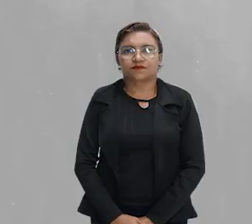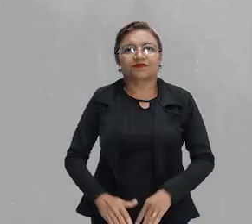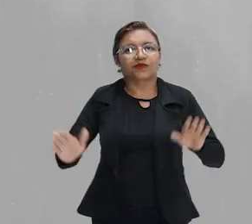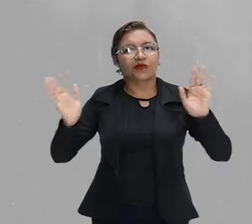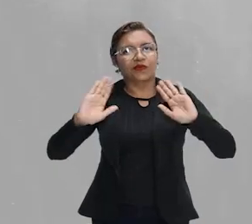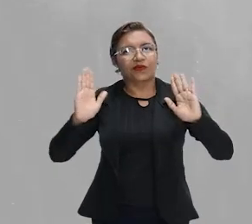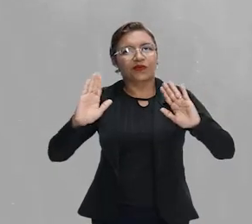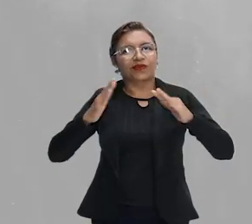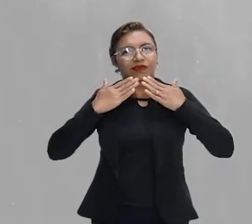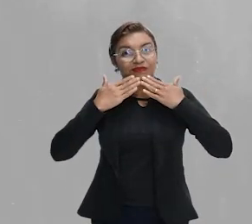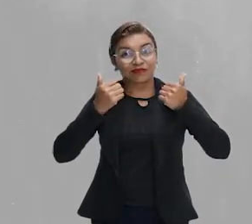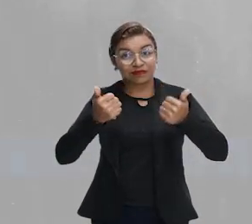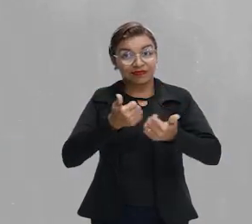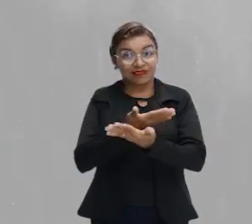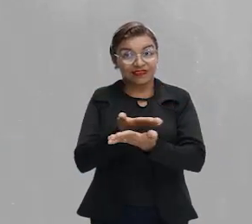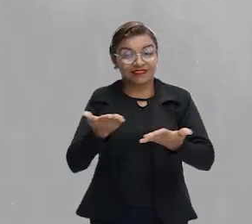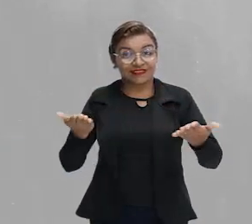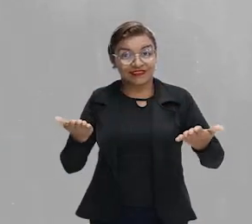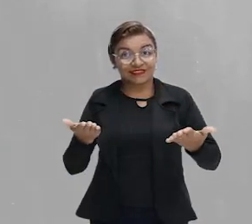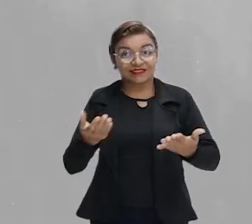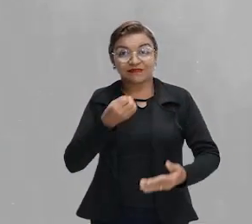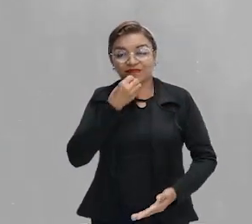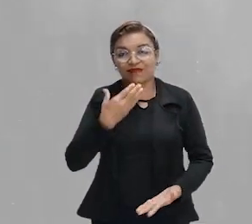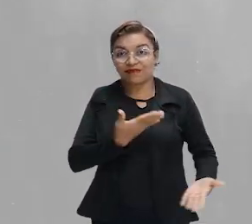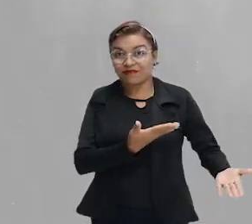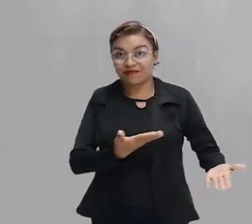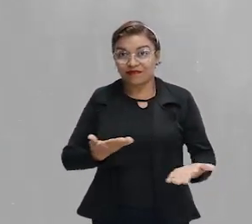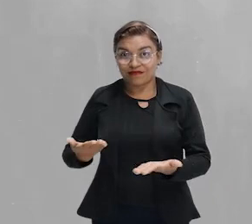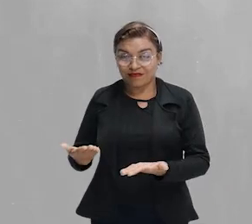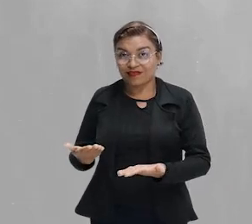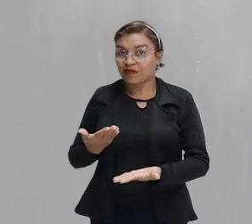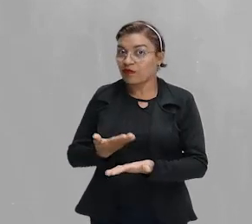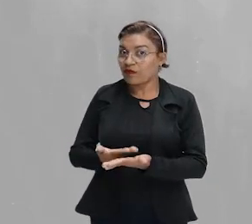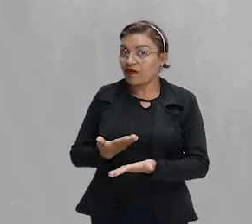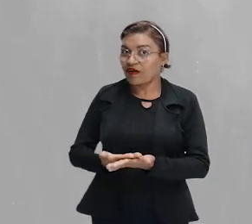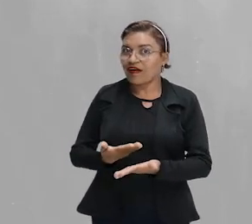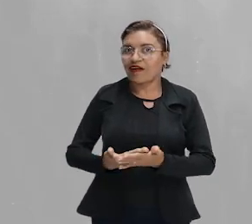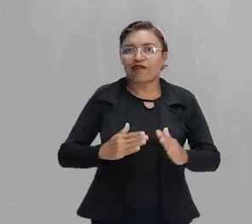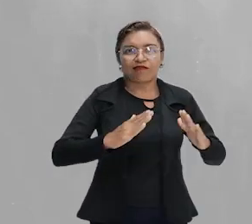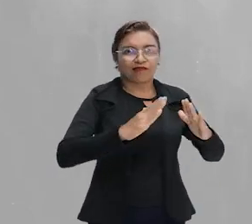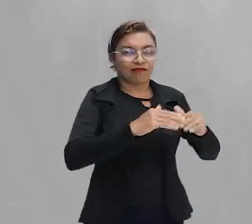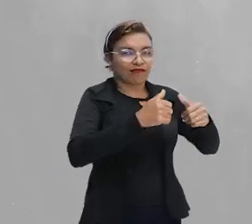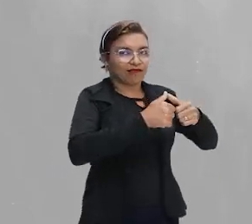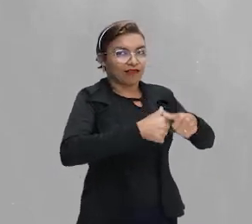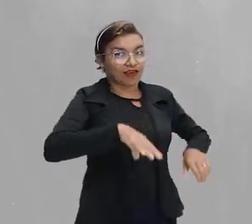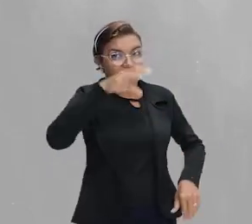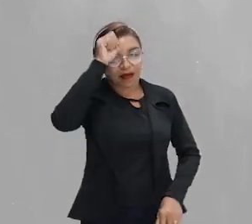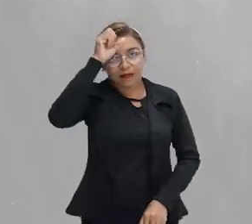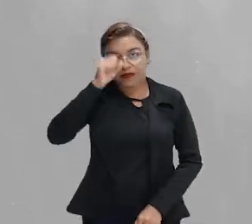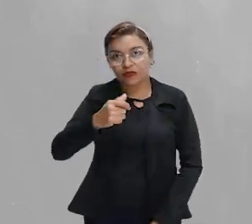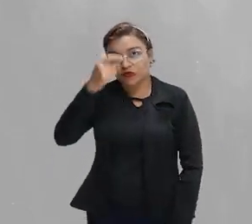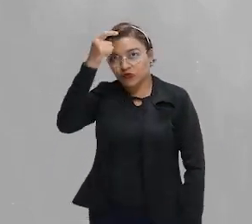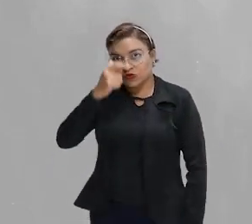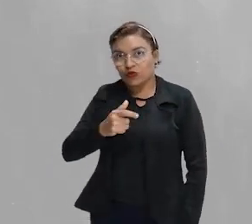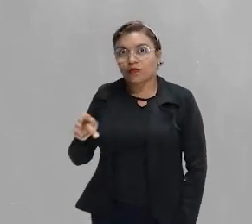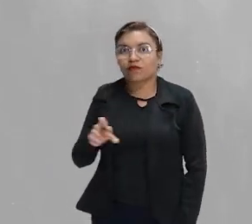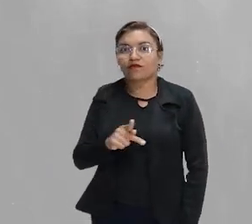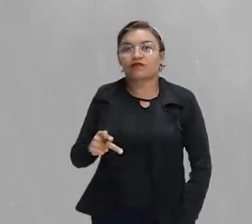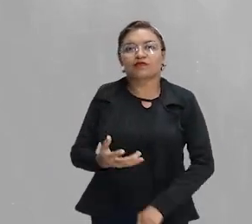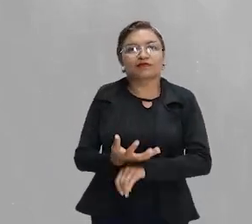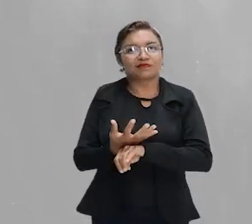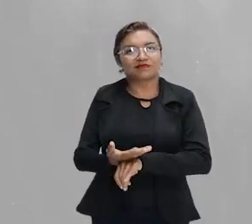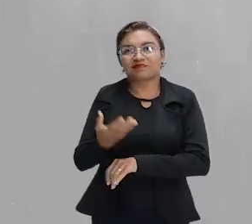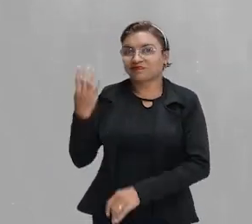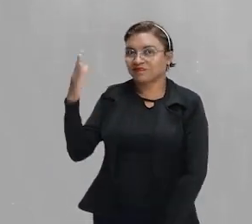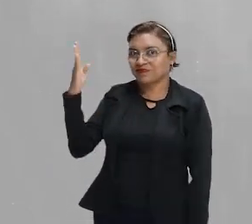Olá pessoal, tudo bem com vocês? Sejam bem-vindos a mais uma aula aqui do Fique em Casa Aprendendo. Eu sou o professor Celso Ramos, o seu professor de Biologia.